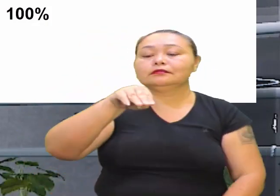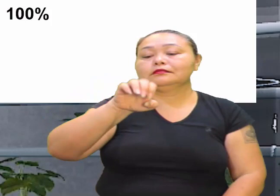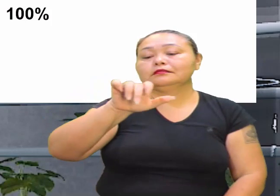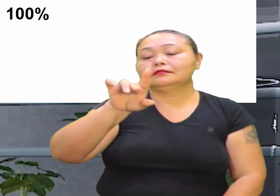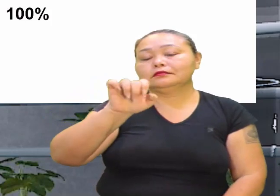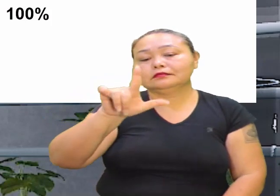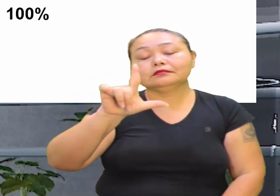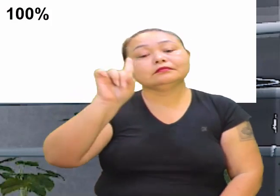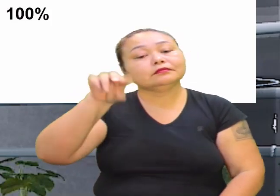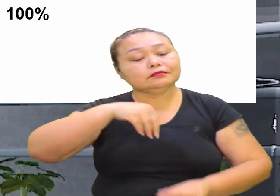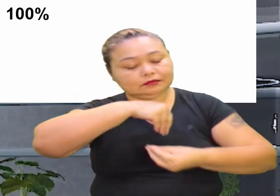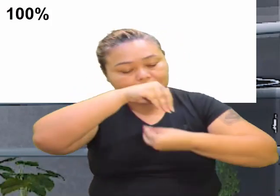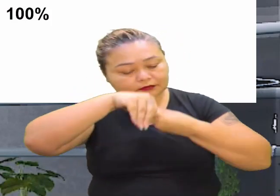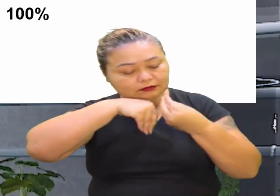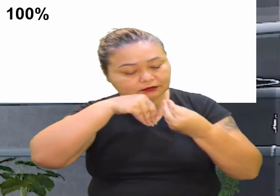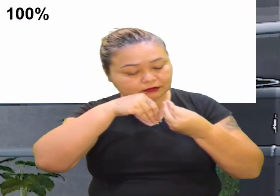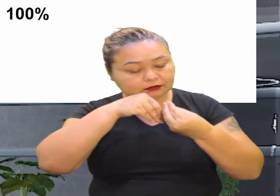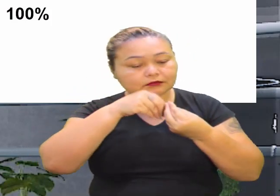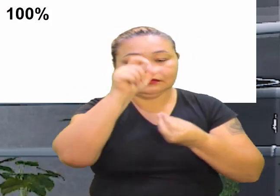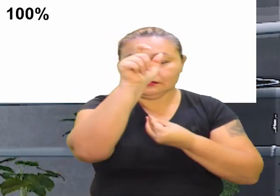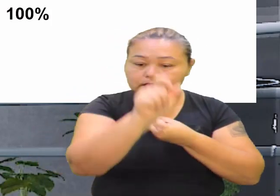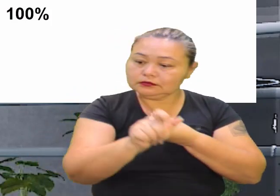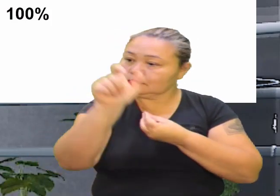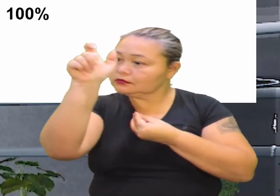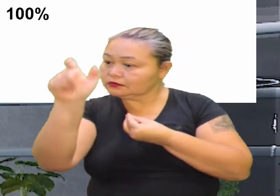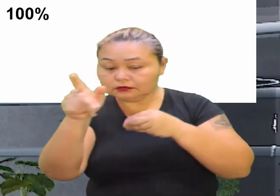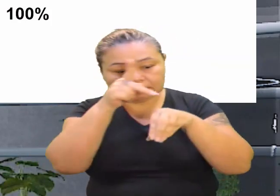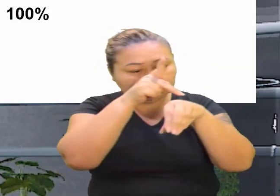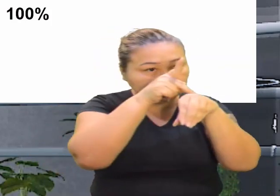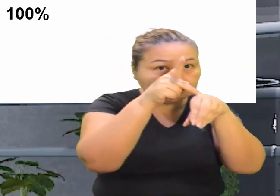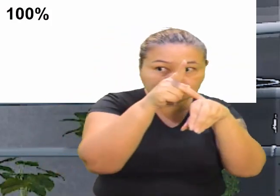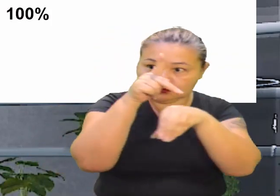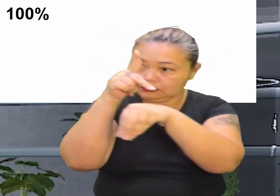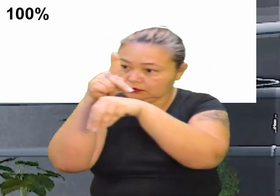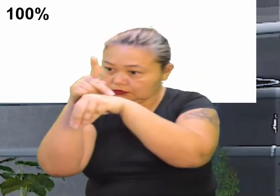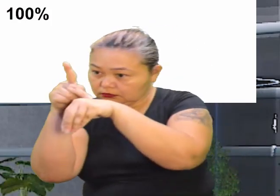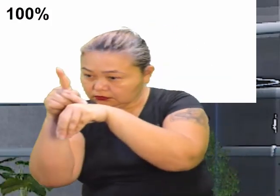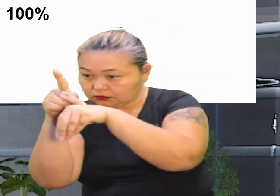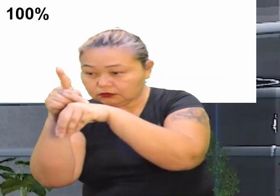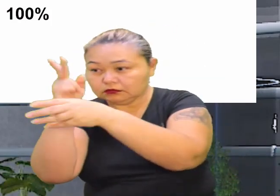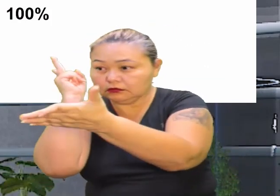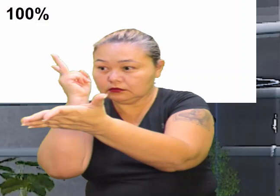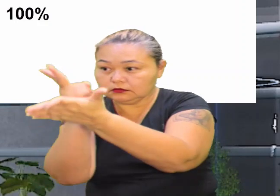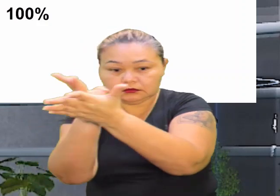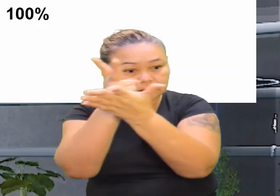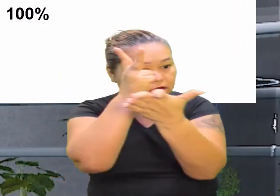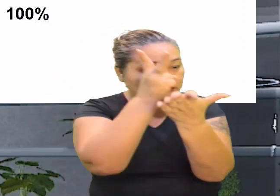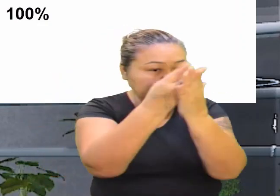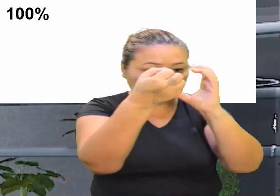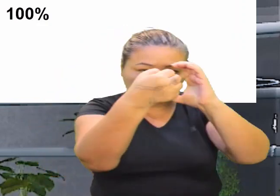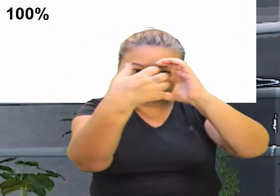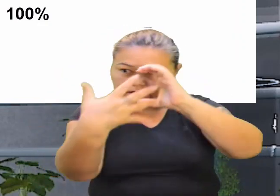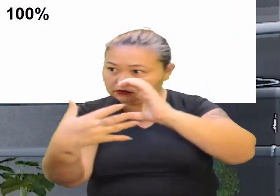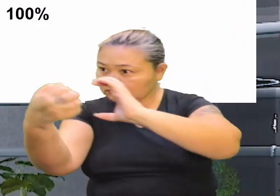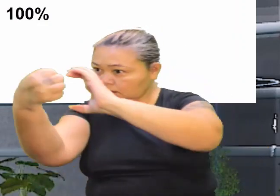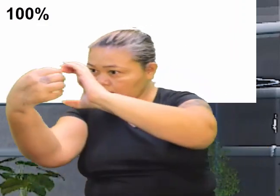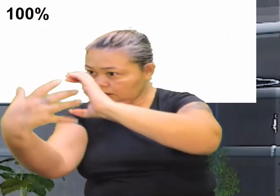você cruza indivíduos puros para uma mesma característica,